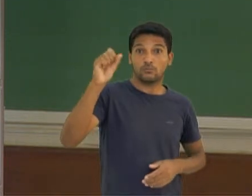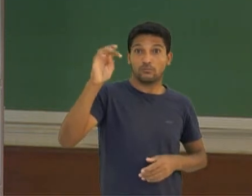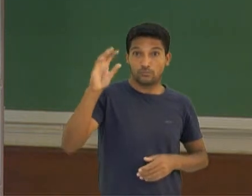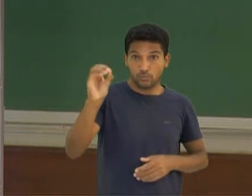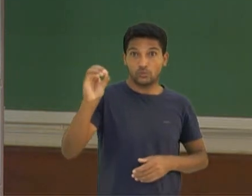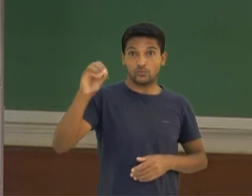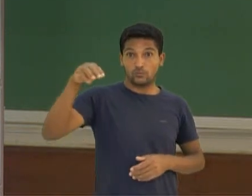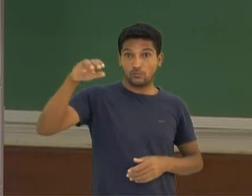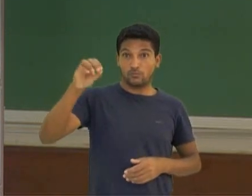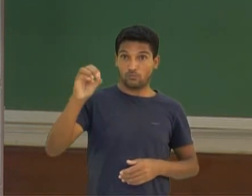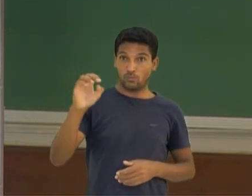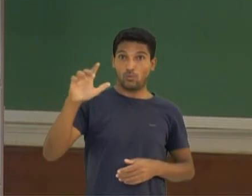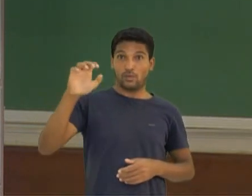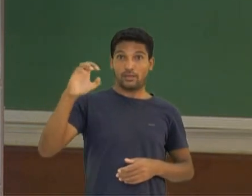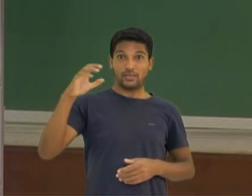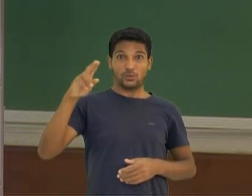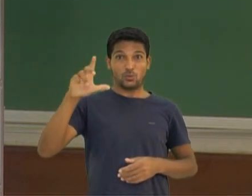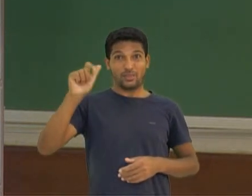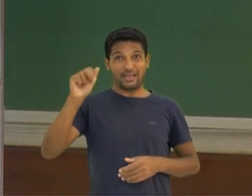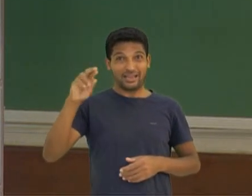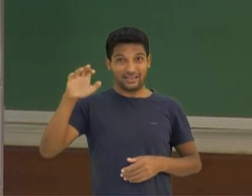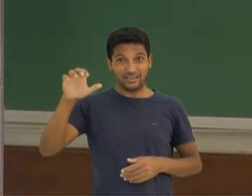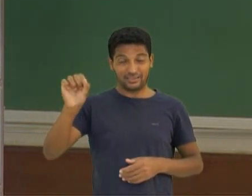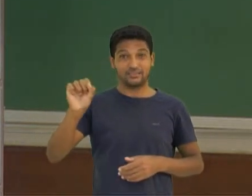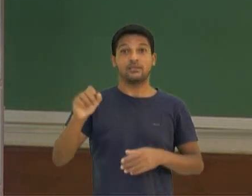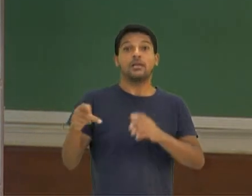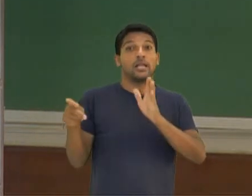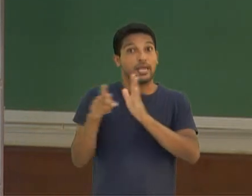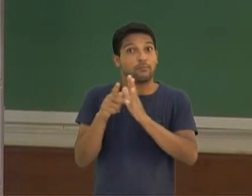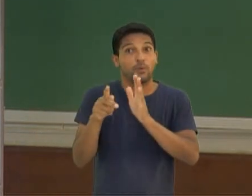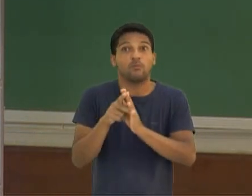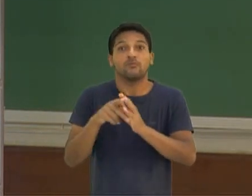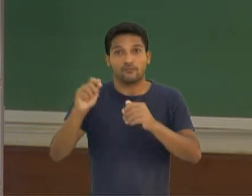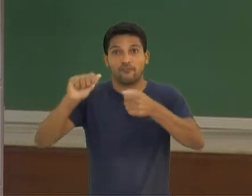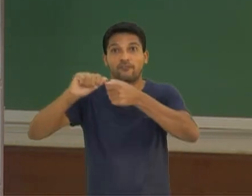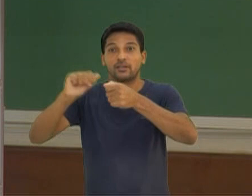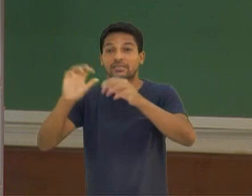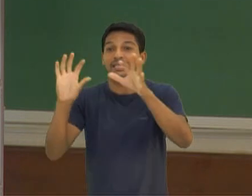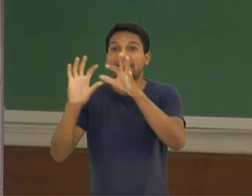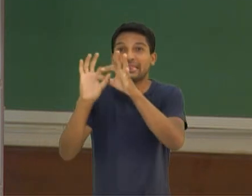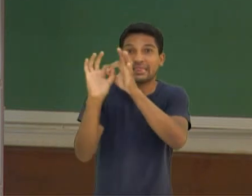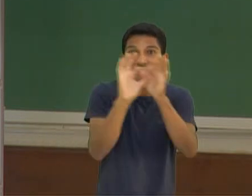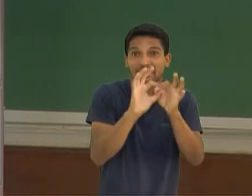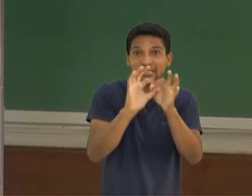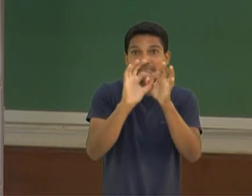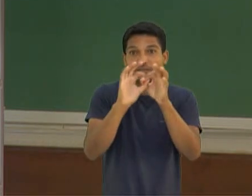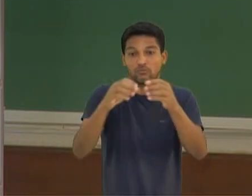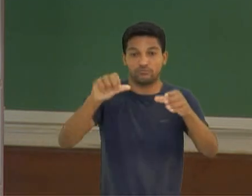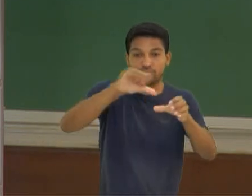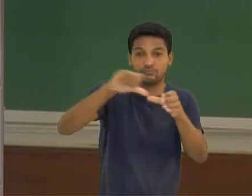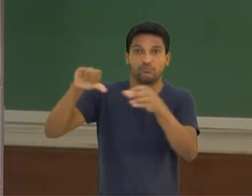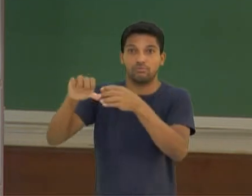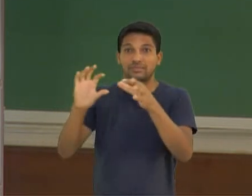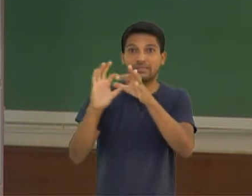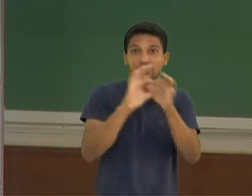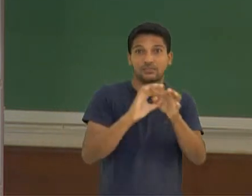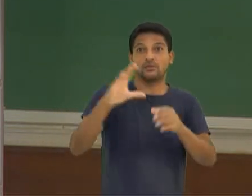ligações covalentes. Se eu falasse compostos iônicos, seriam aqueles que fazem ligação iônica.